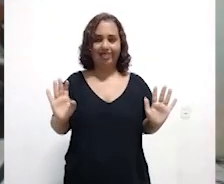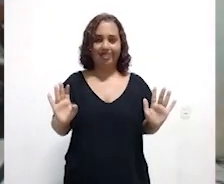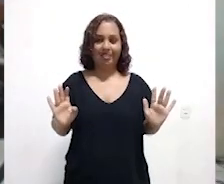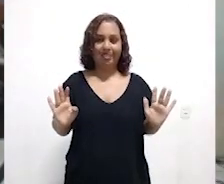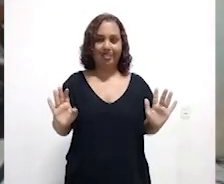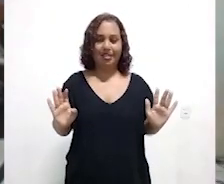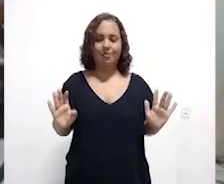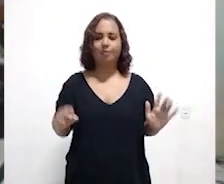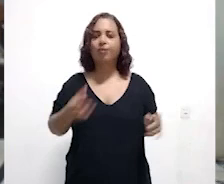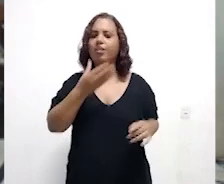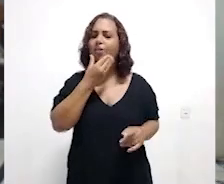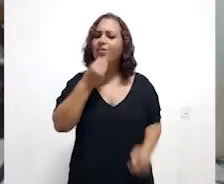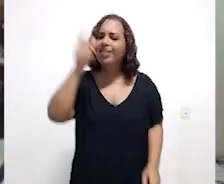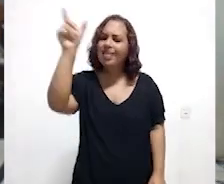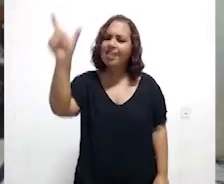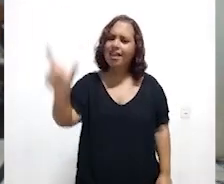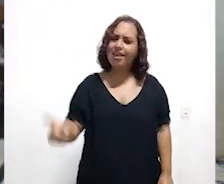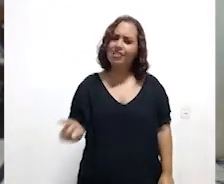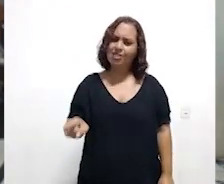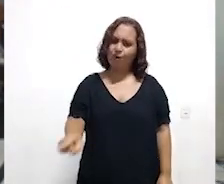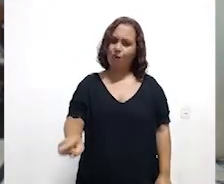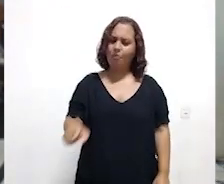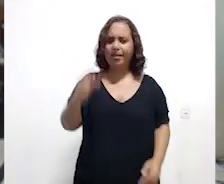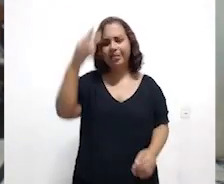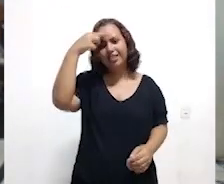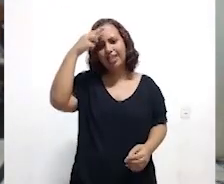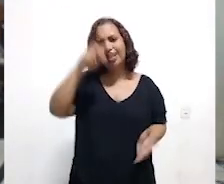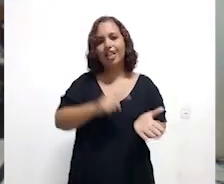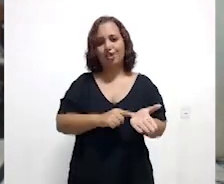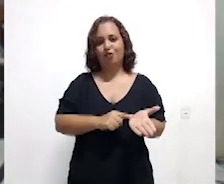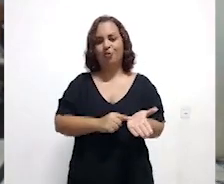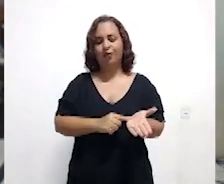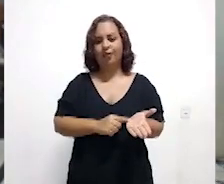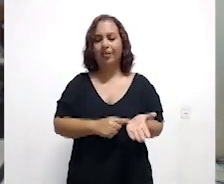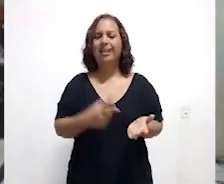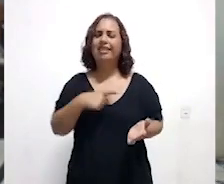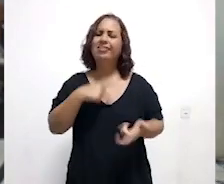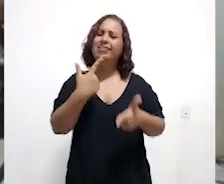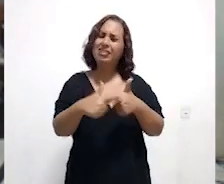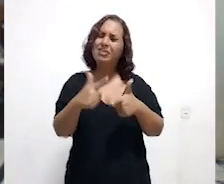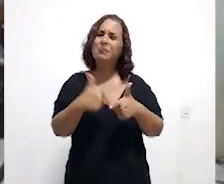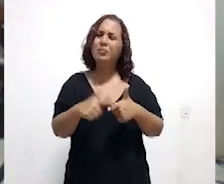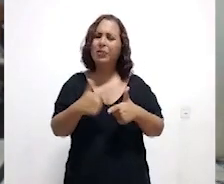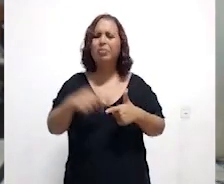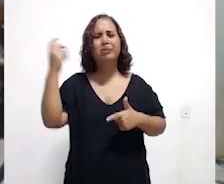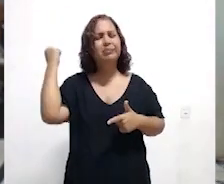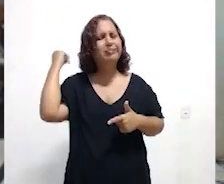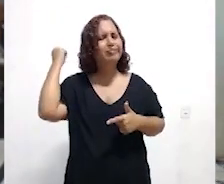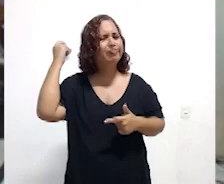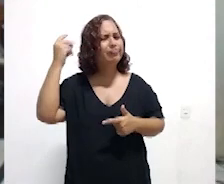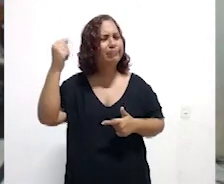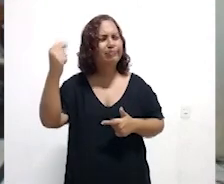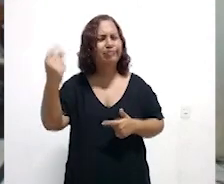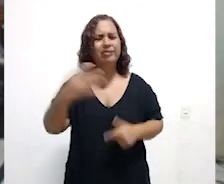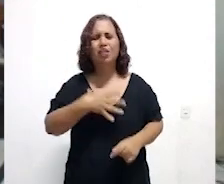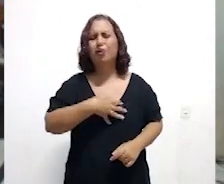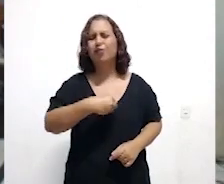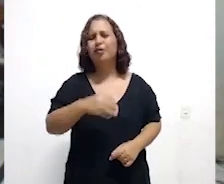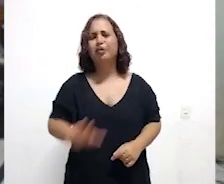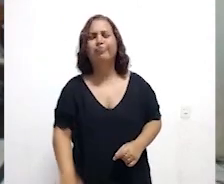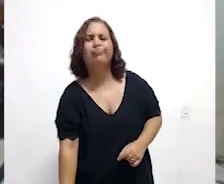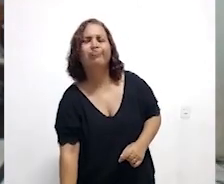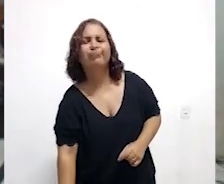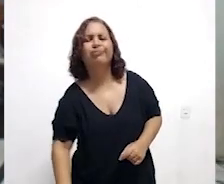Esse homem aqui, ele convive com esse problema desde que o filho era pequeno, não